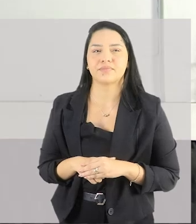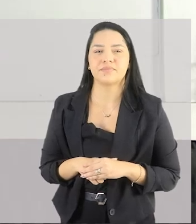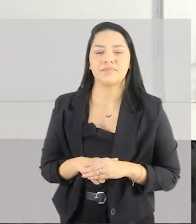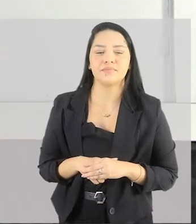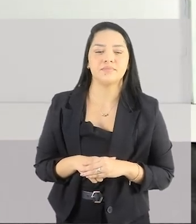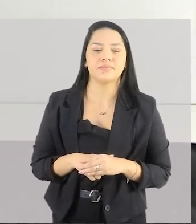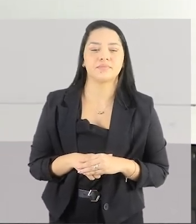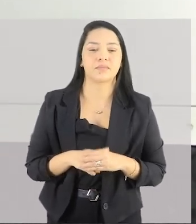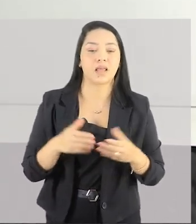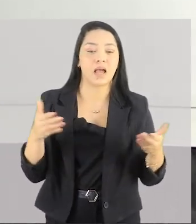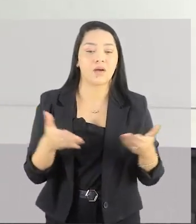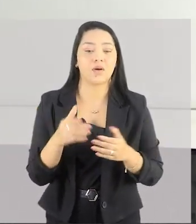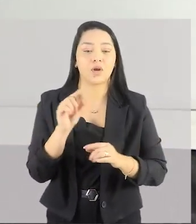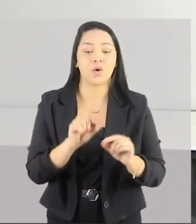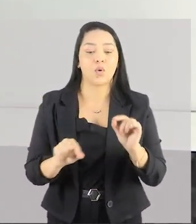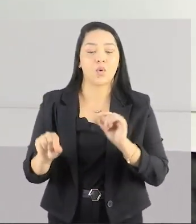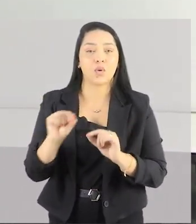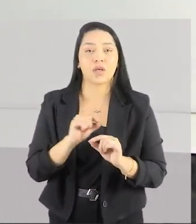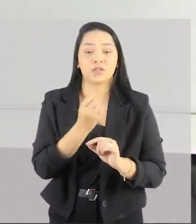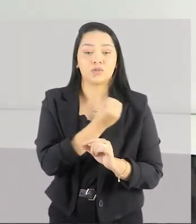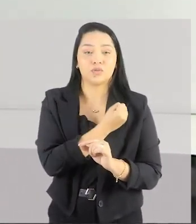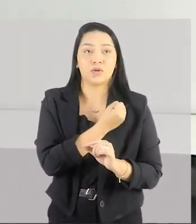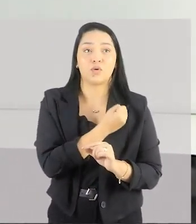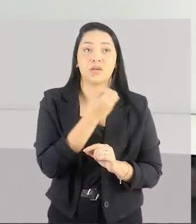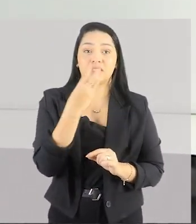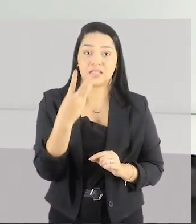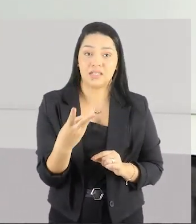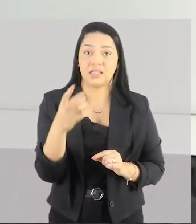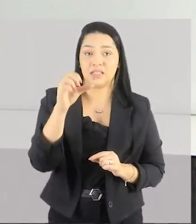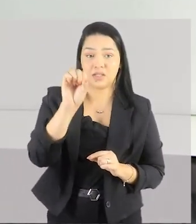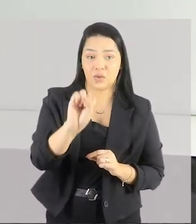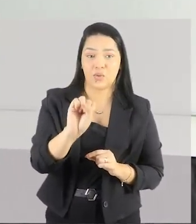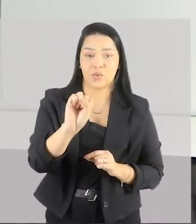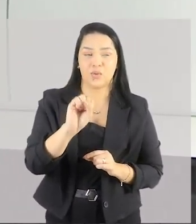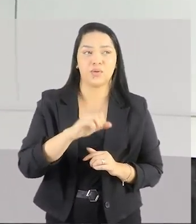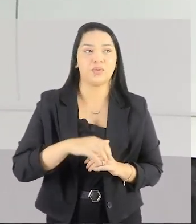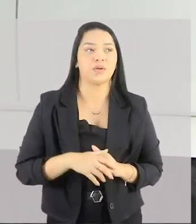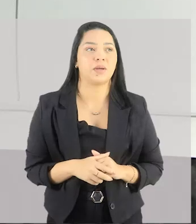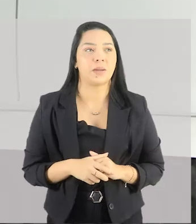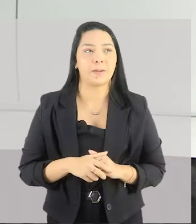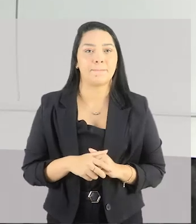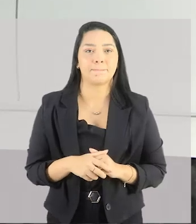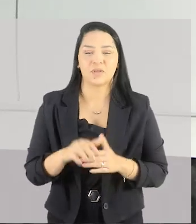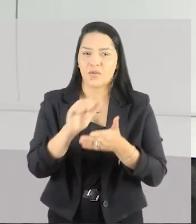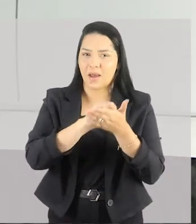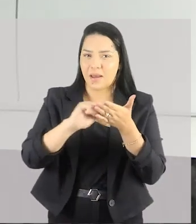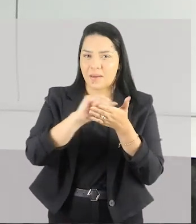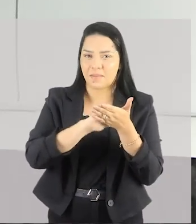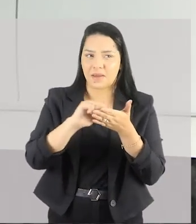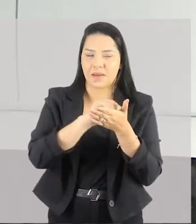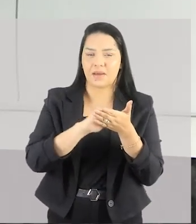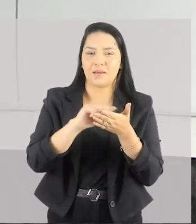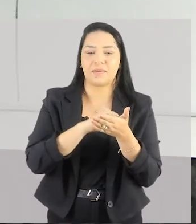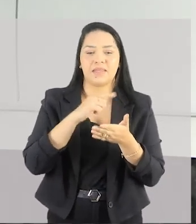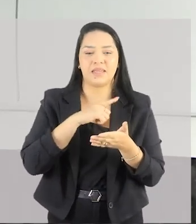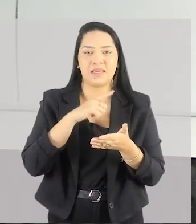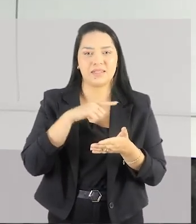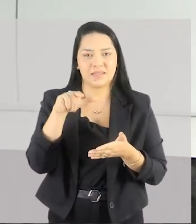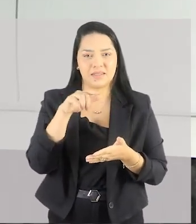certo, é a questão de número 38. Vocês me permitem, vou apagar aqui para pegar esse